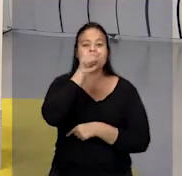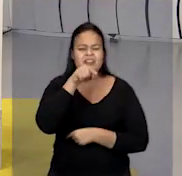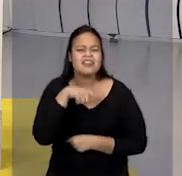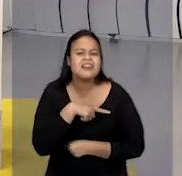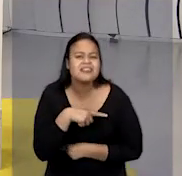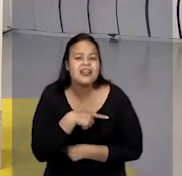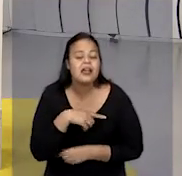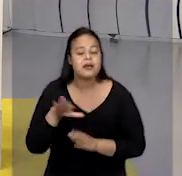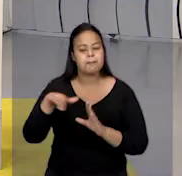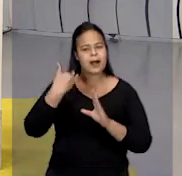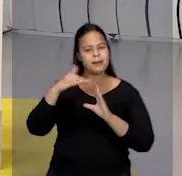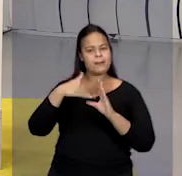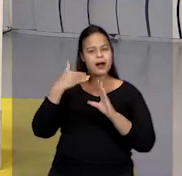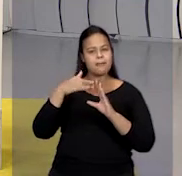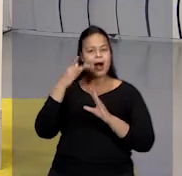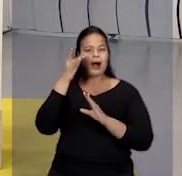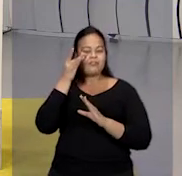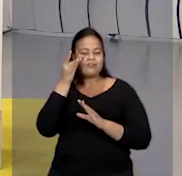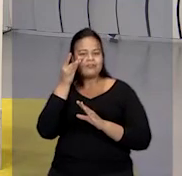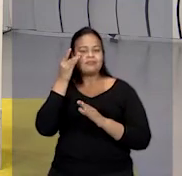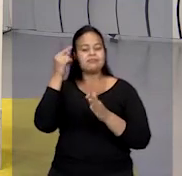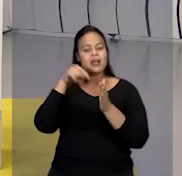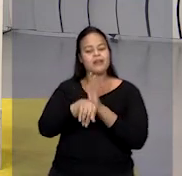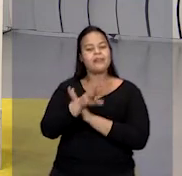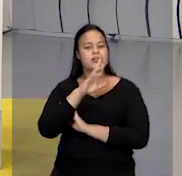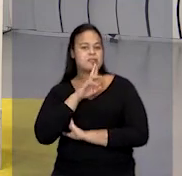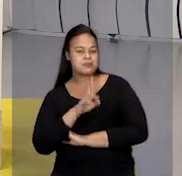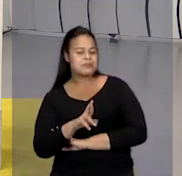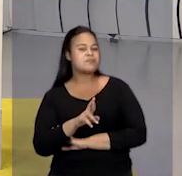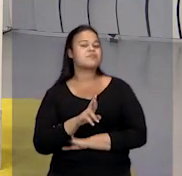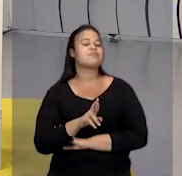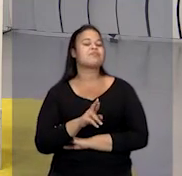no ao vivo, para o nosso Tira Dúvidas. E a